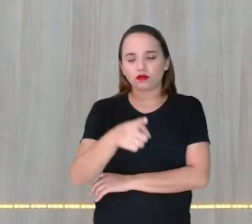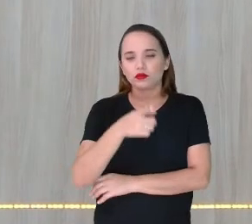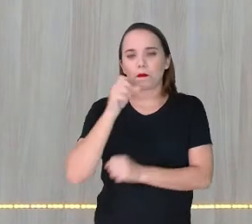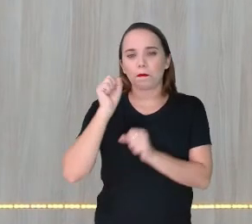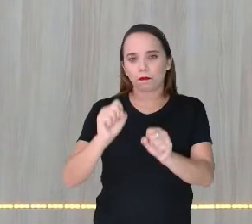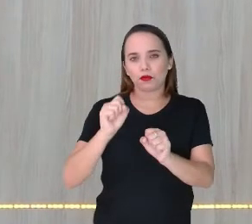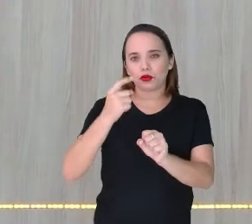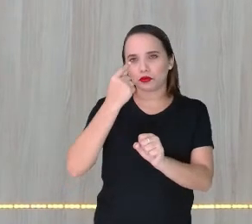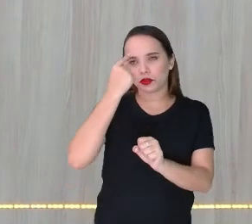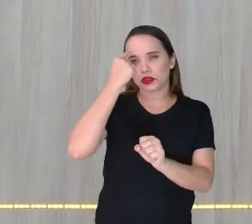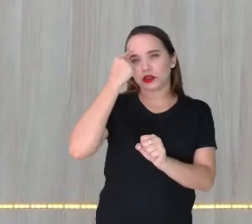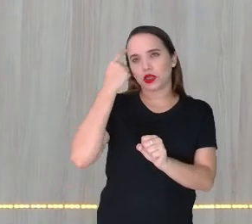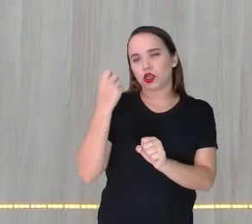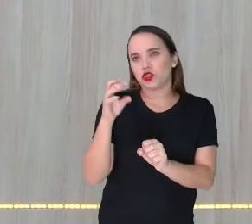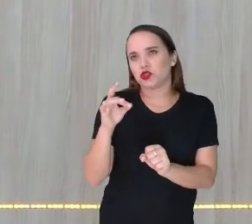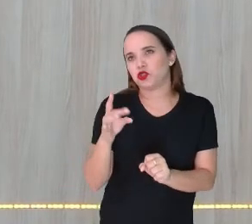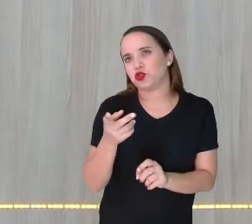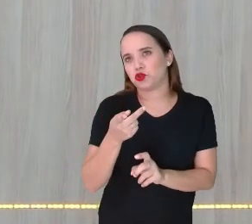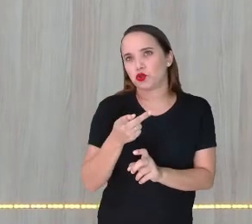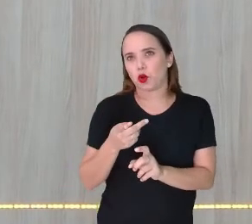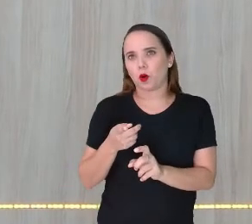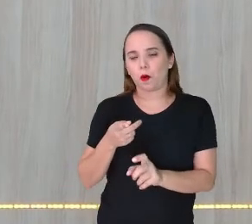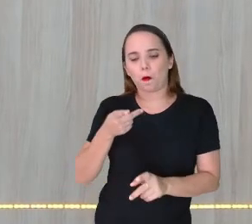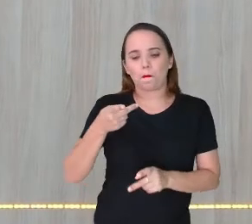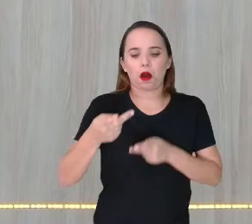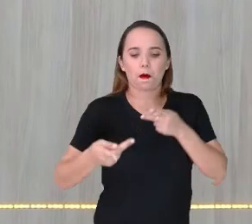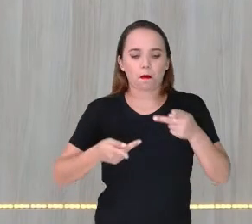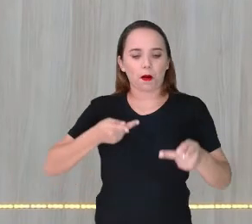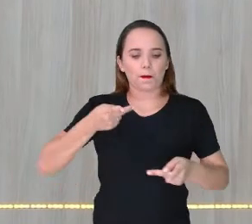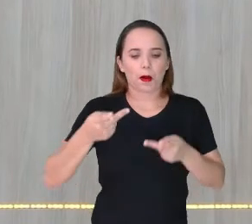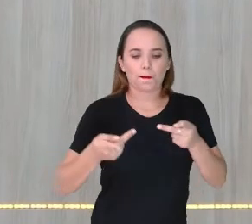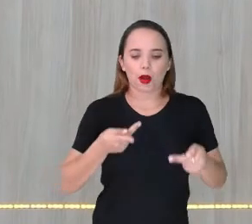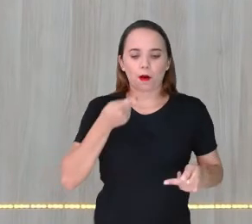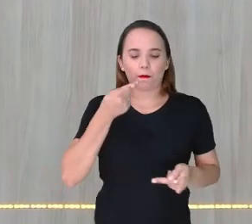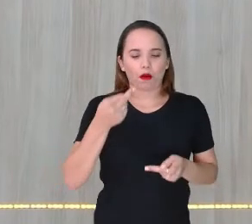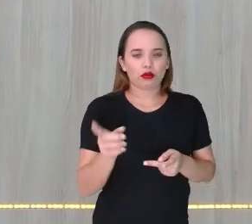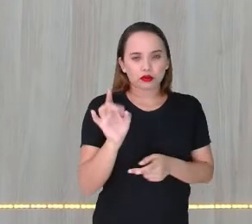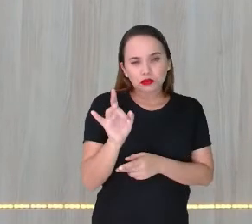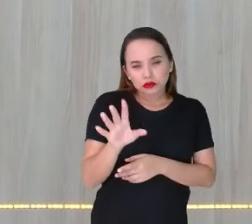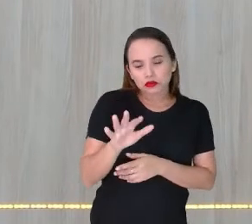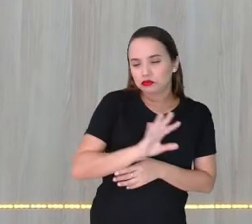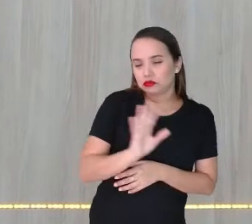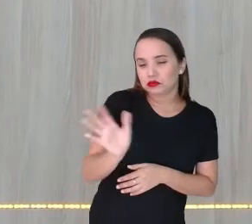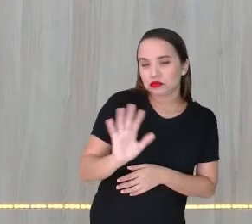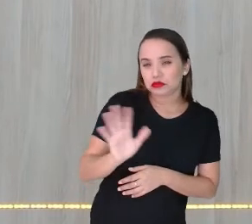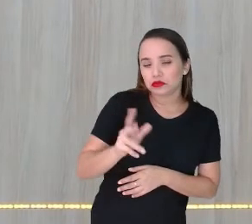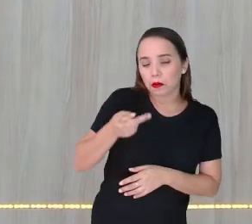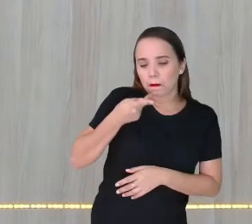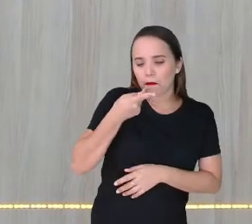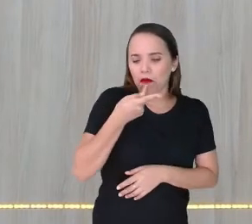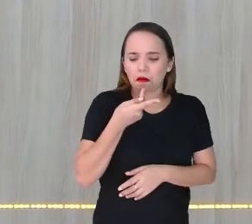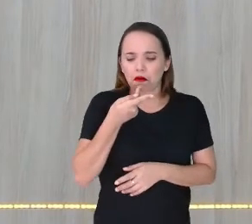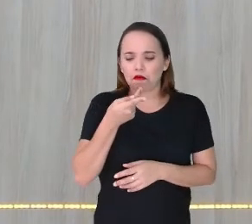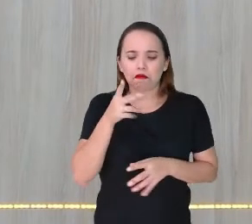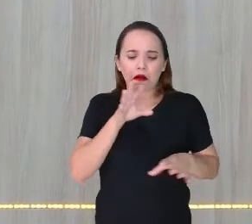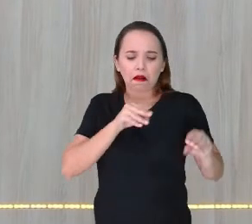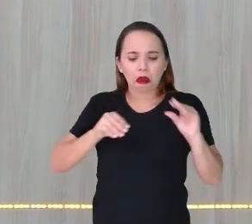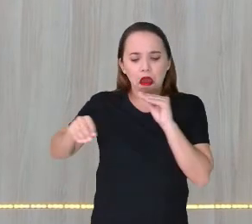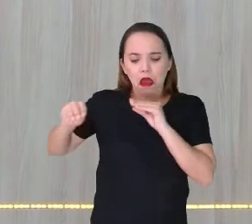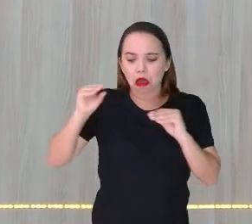transmite coisas e que a gente só fala coisas quando a gente abre a boca. Por quê? A gente está acostumado a se